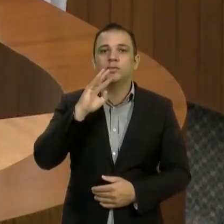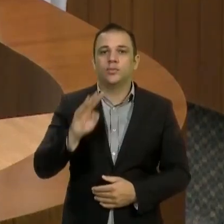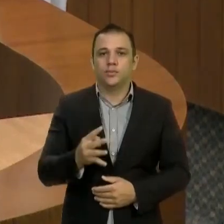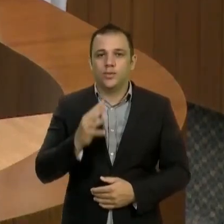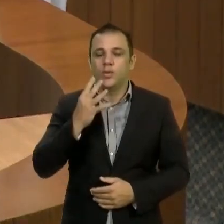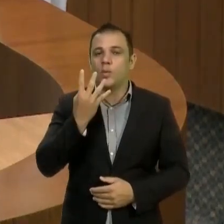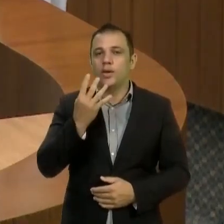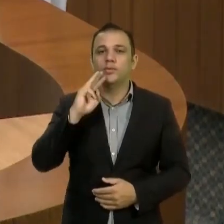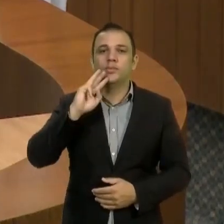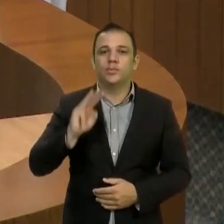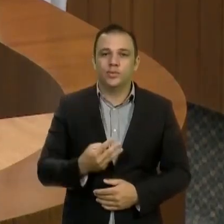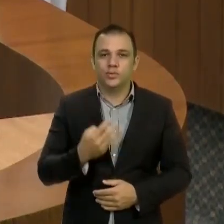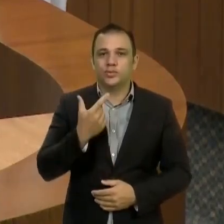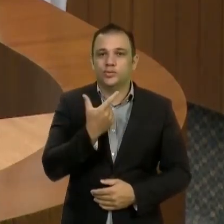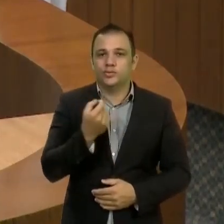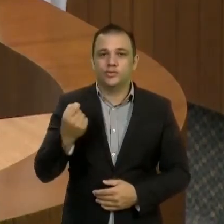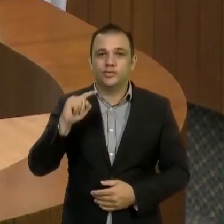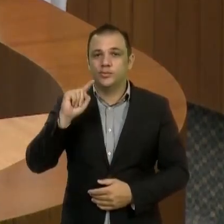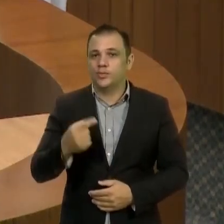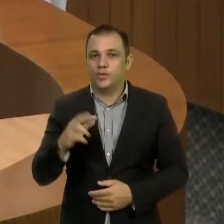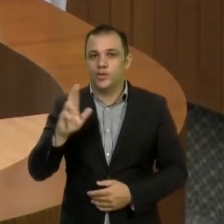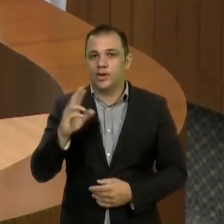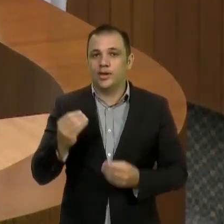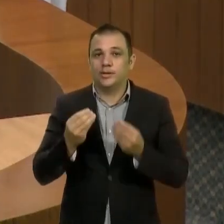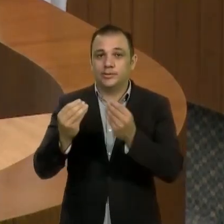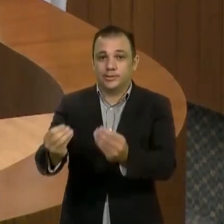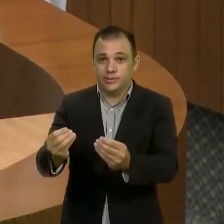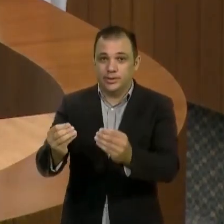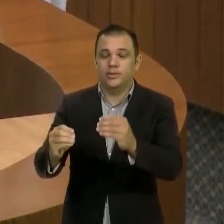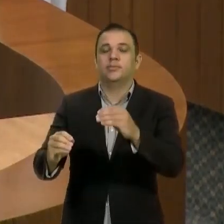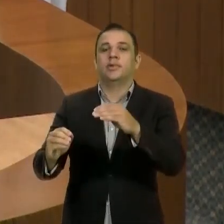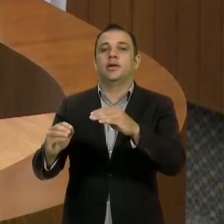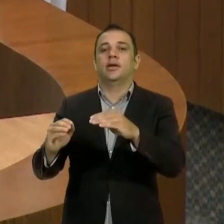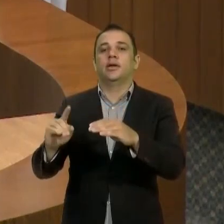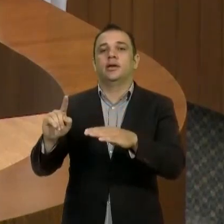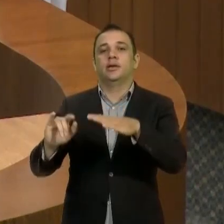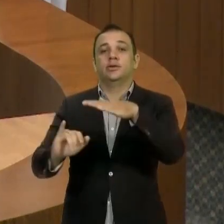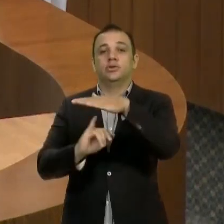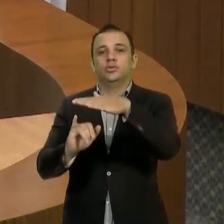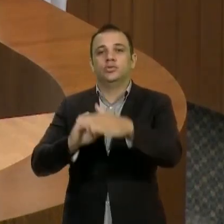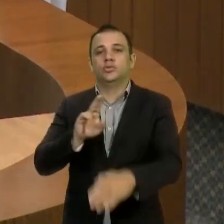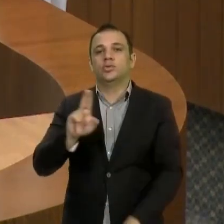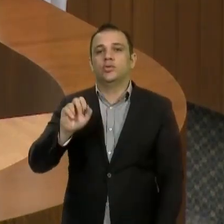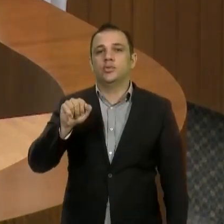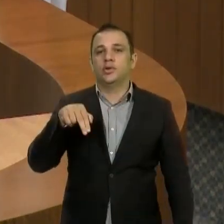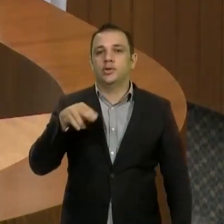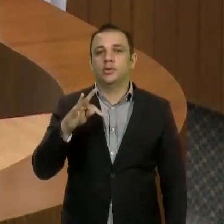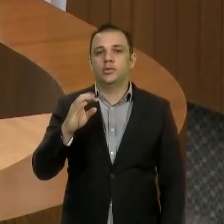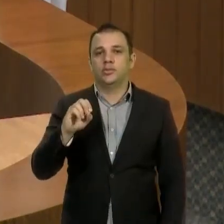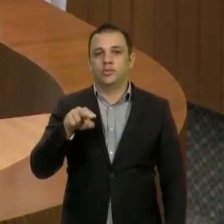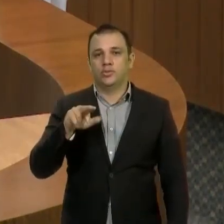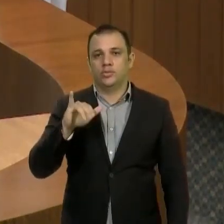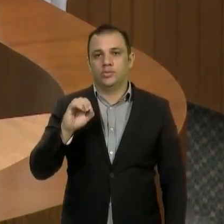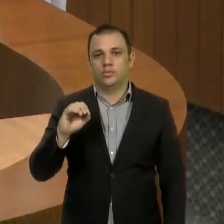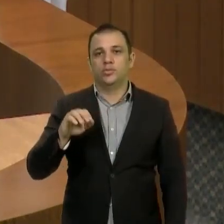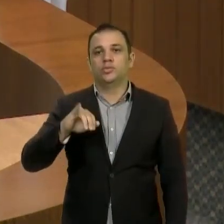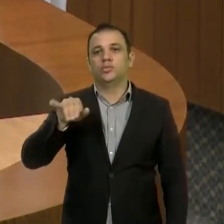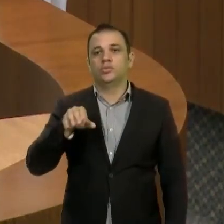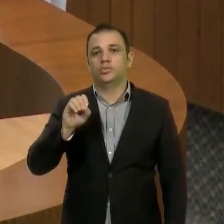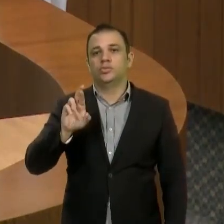R$4.200.000 em emendas para ajudar o Hospital Aldenor Abelo. Cada um dos 42 deputados entraram com